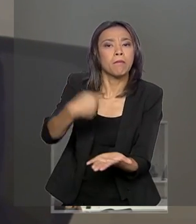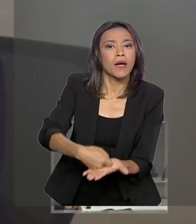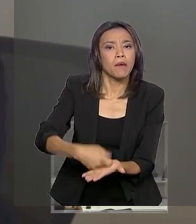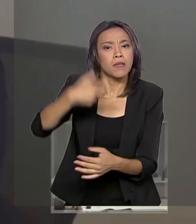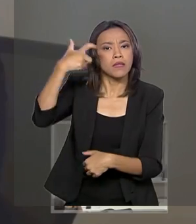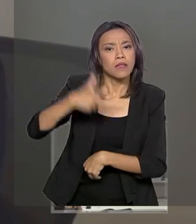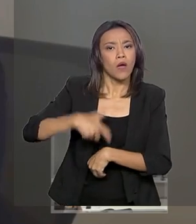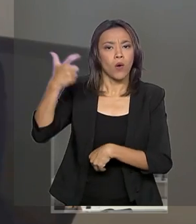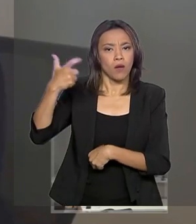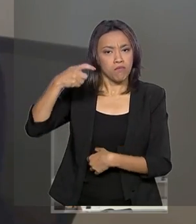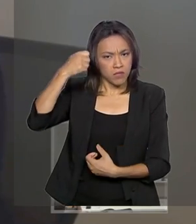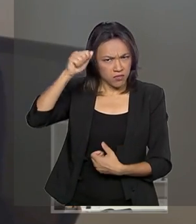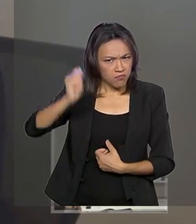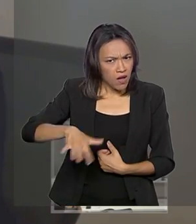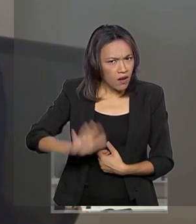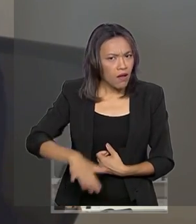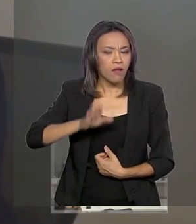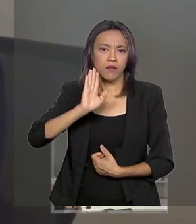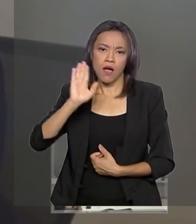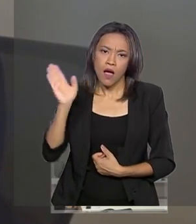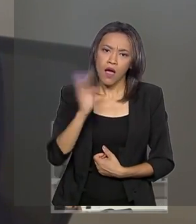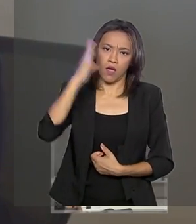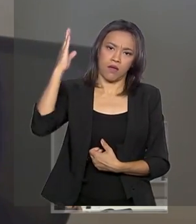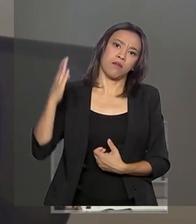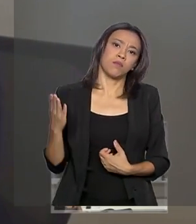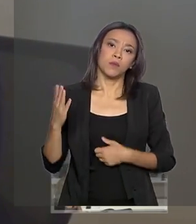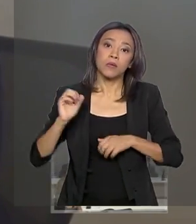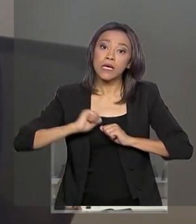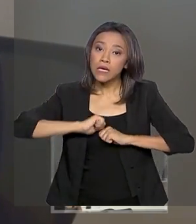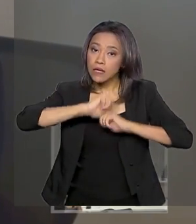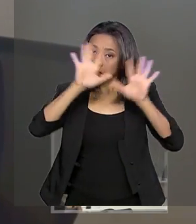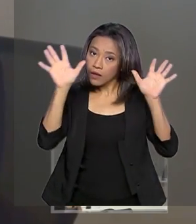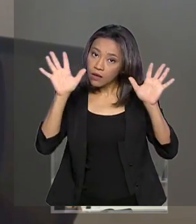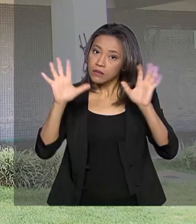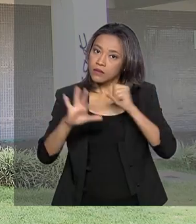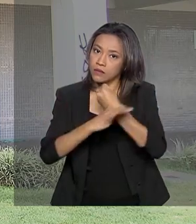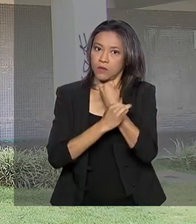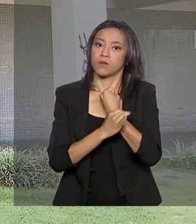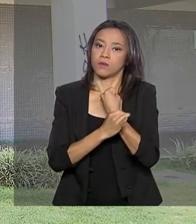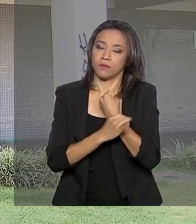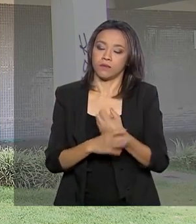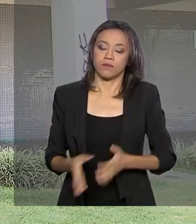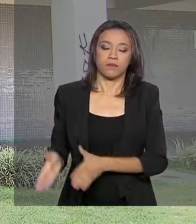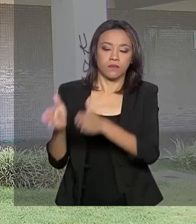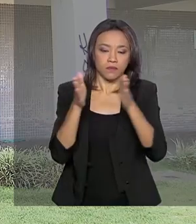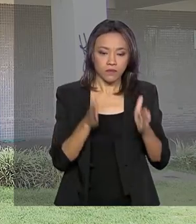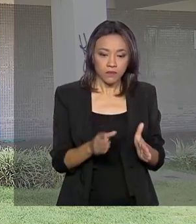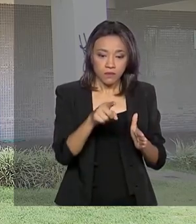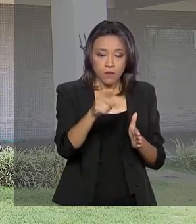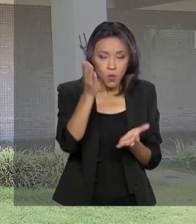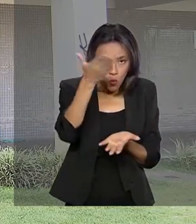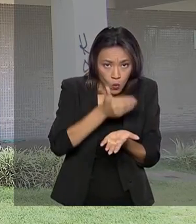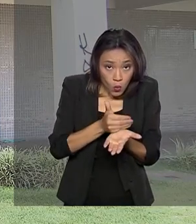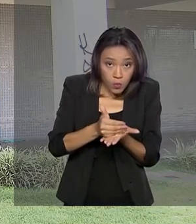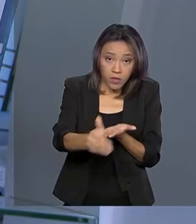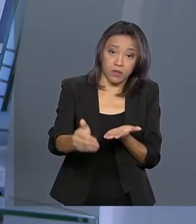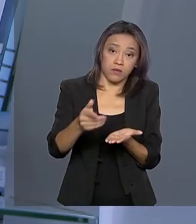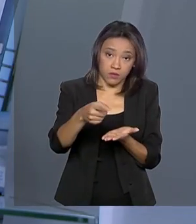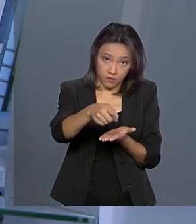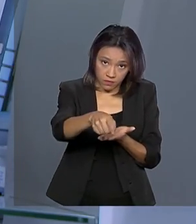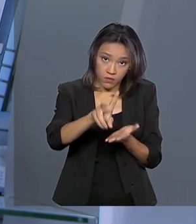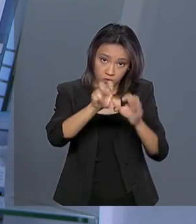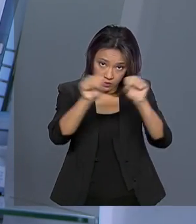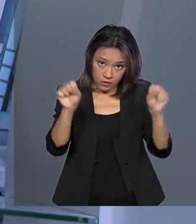ao mesmo tempo, barato, rápido, transparente e seguro. O início do funcionamento na rede bancária